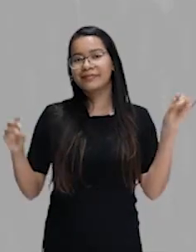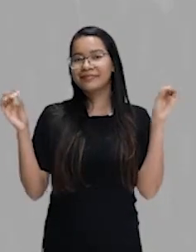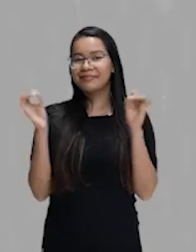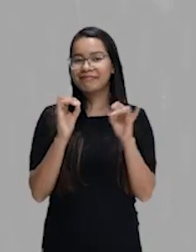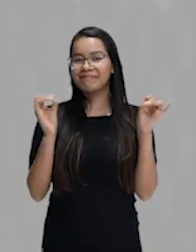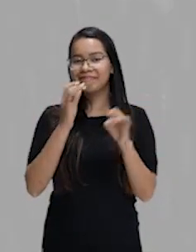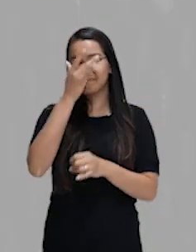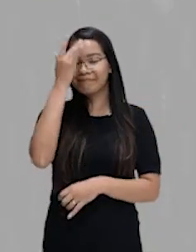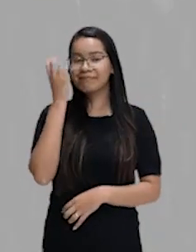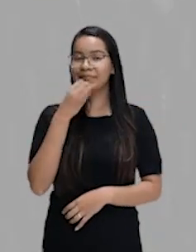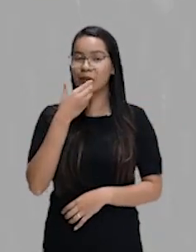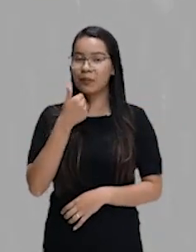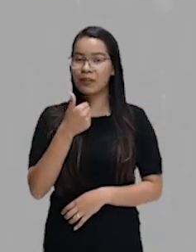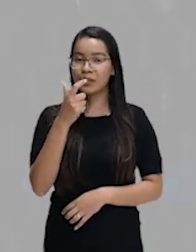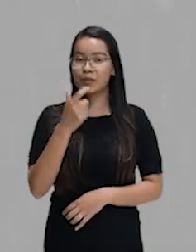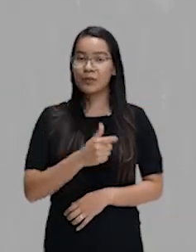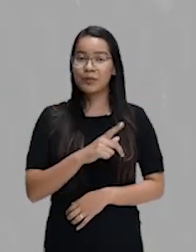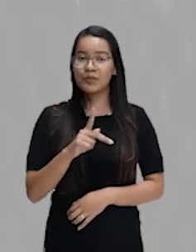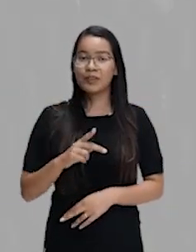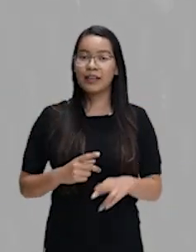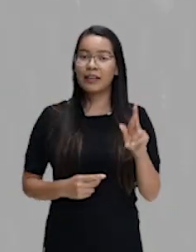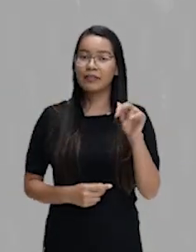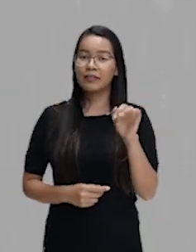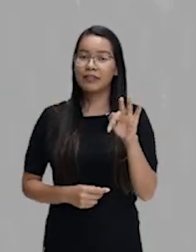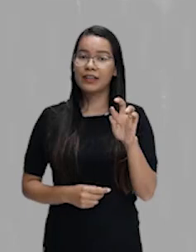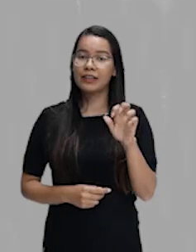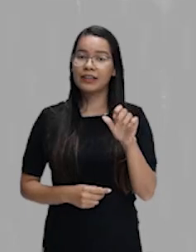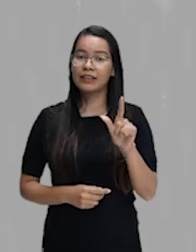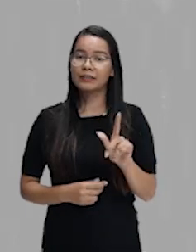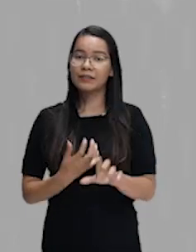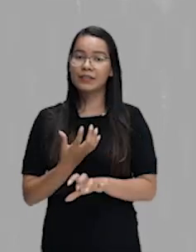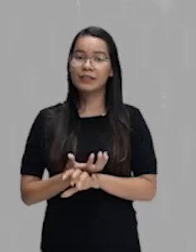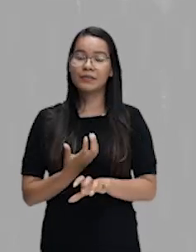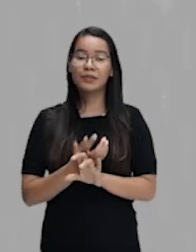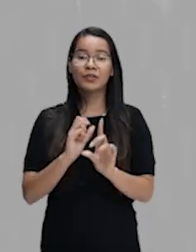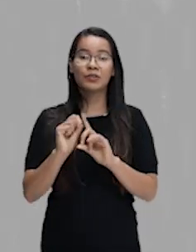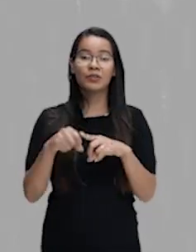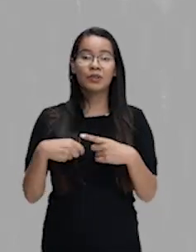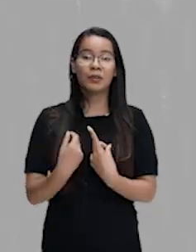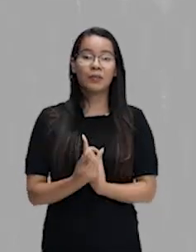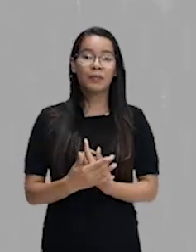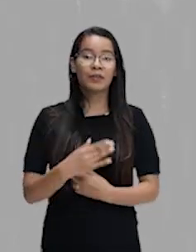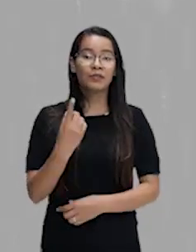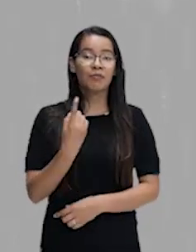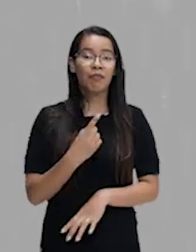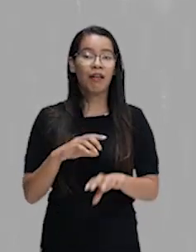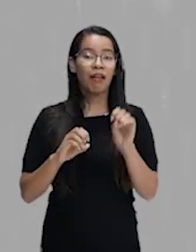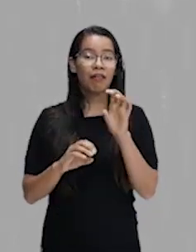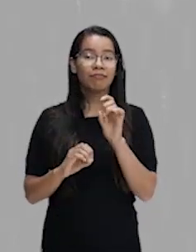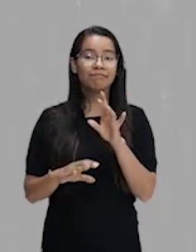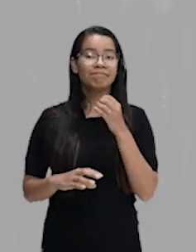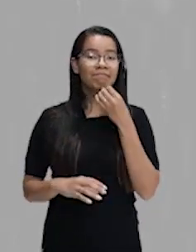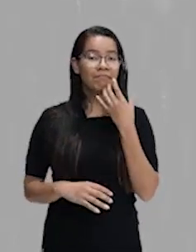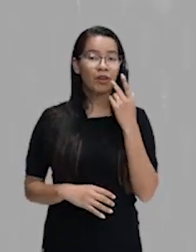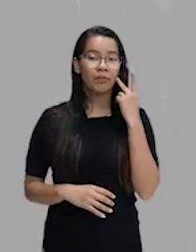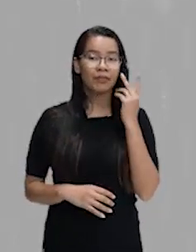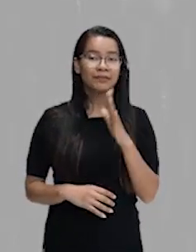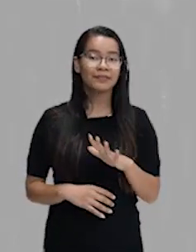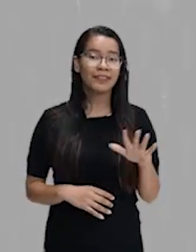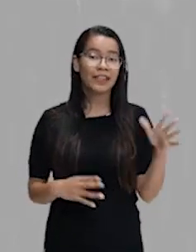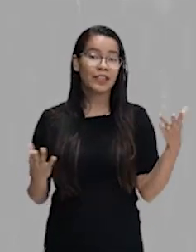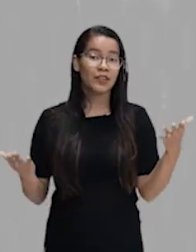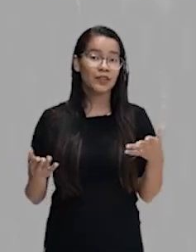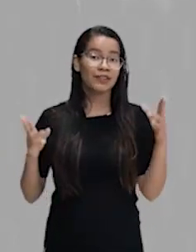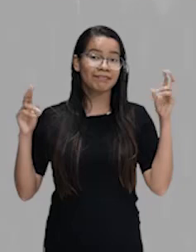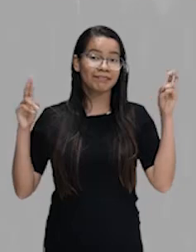Fala galera, tudo bem? Professor Rafael Carlos de Sociologia para mais uma aula bacana para vocês. E nessa aula de hoje a gente vai falar de um